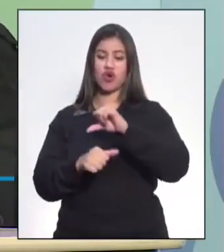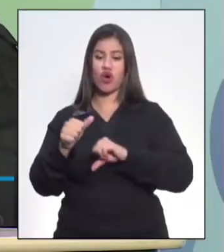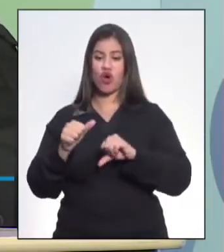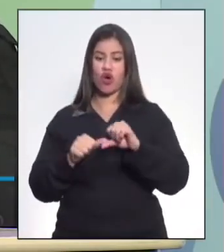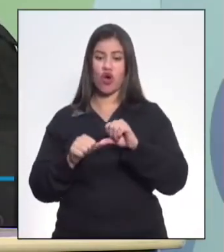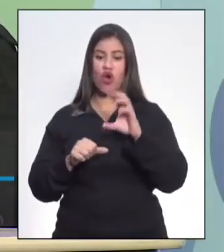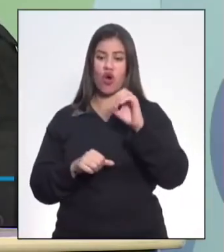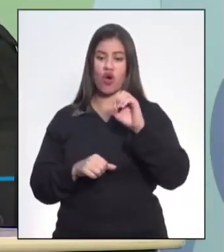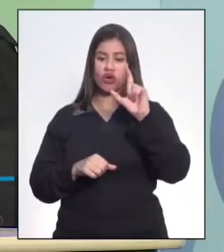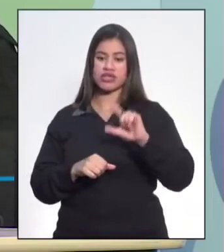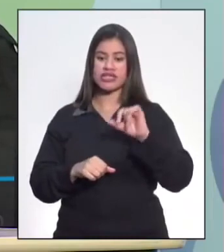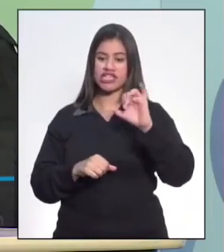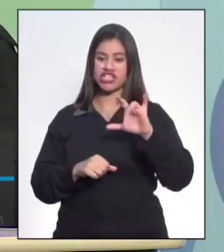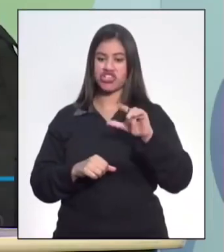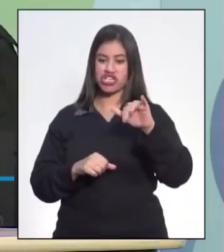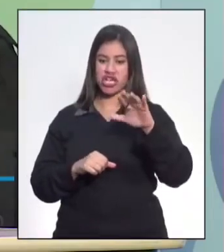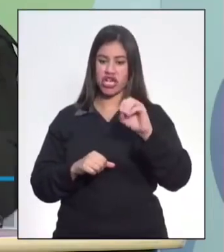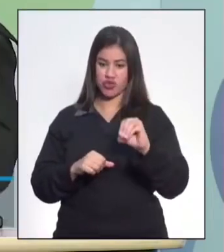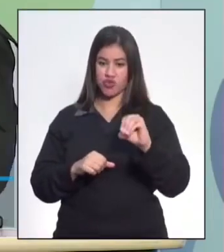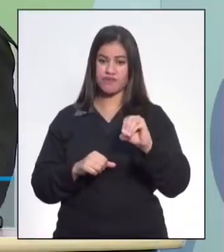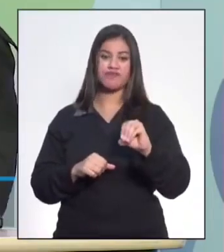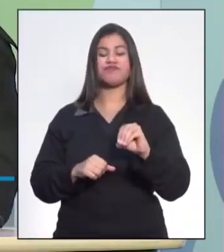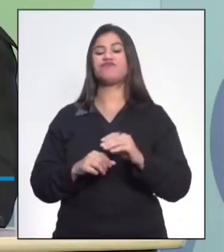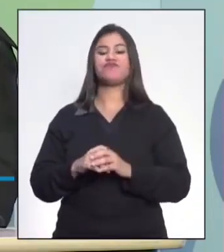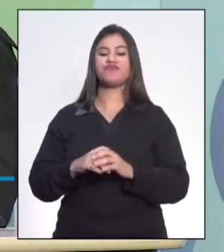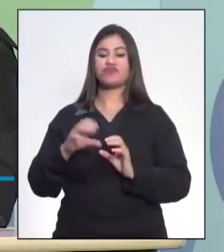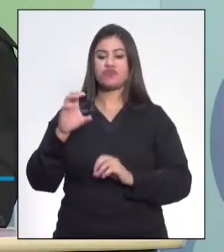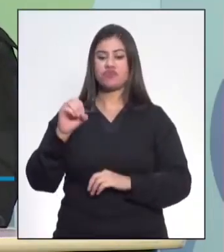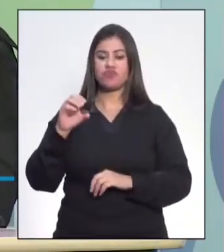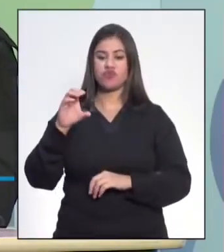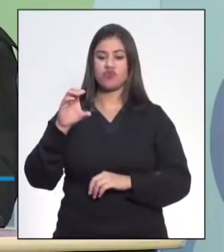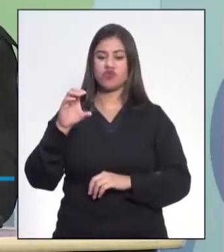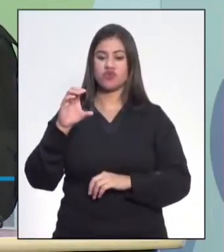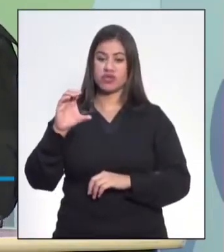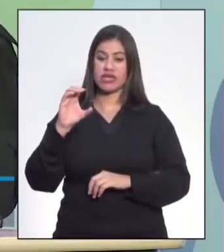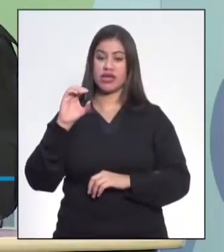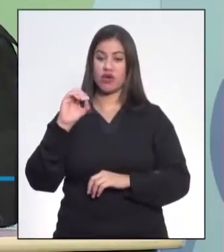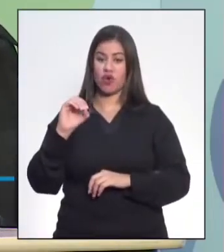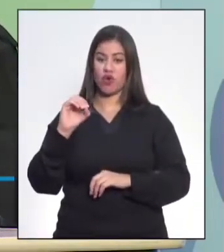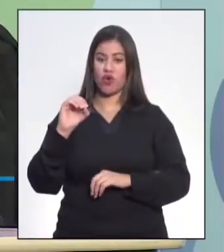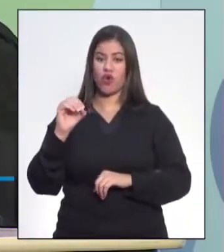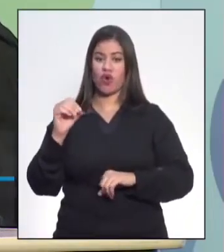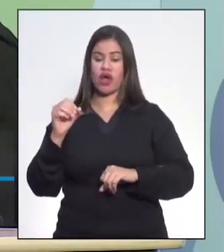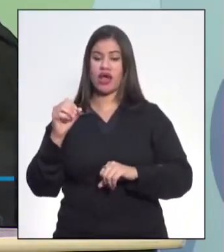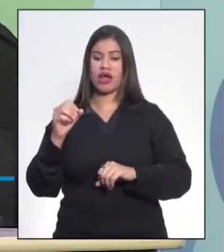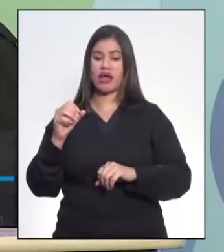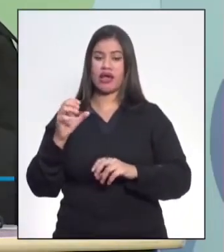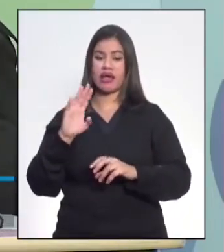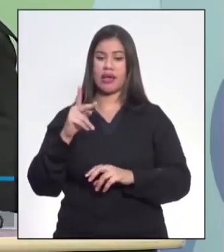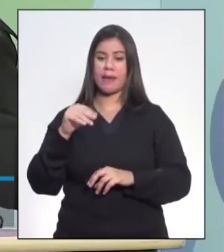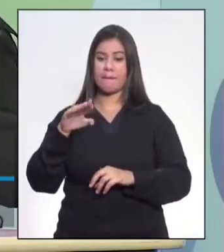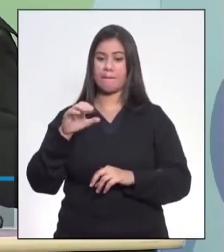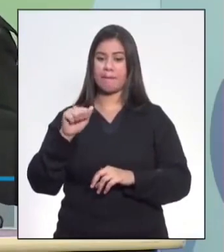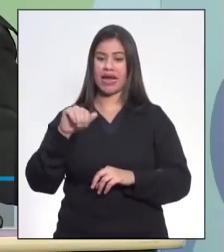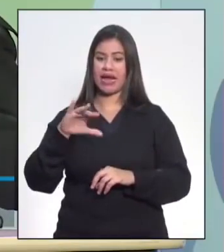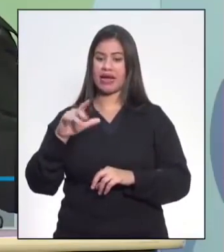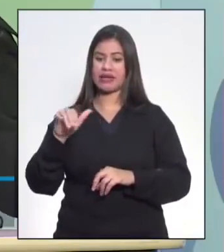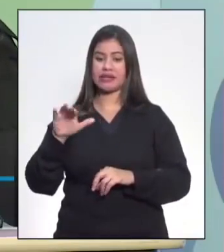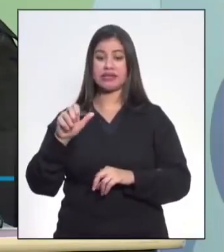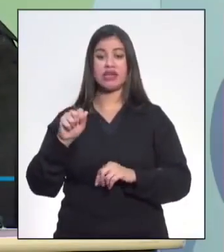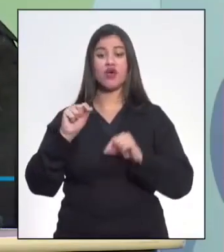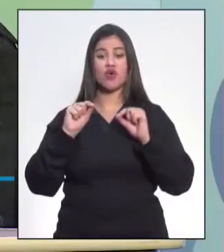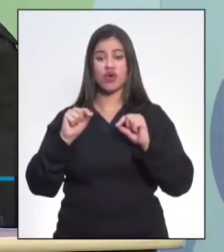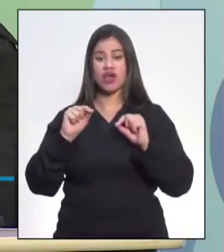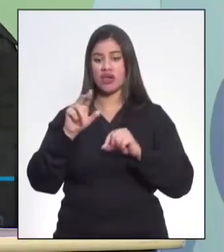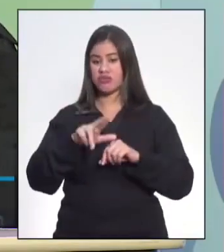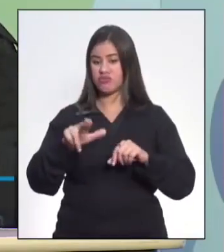O monóxido de carbono não, o CO. Ele se liga efetivamente à hemácia, ele inutiliza aquela hemácia. Então, aquela hemácia ela não pode